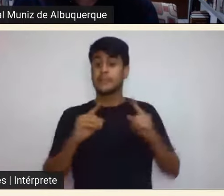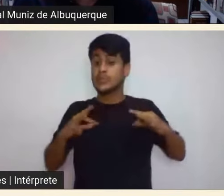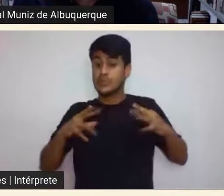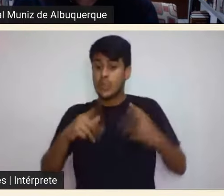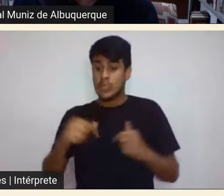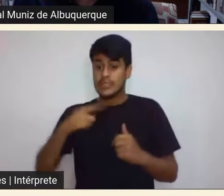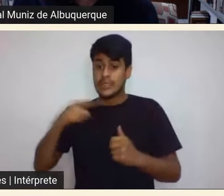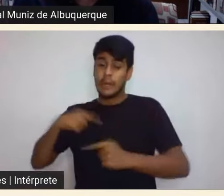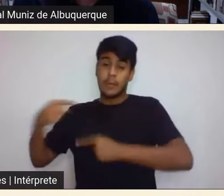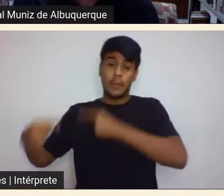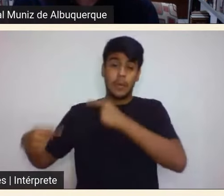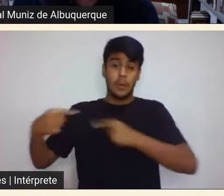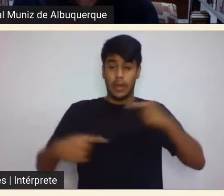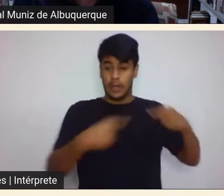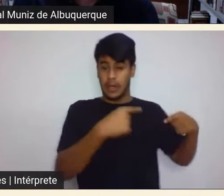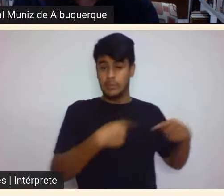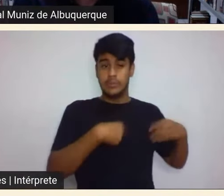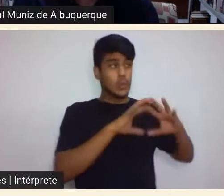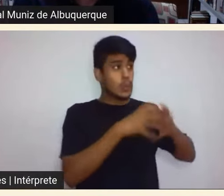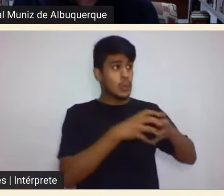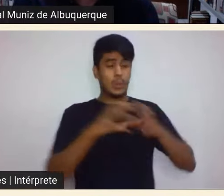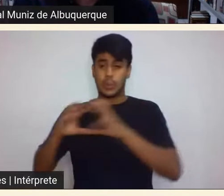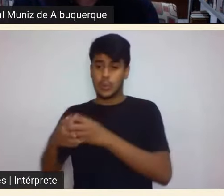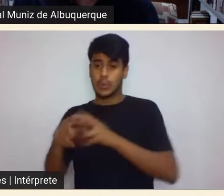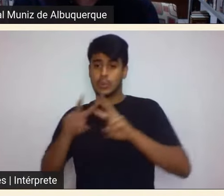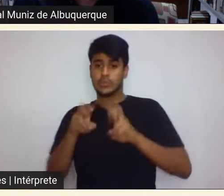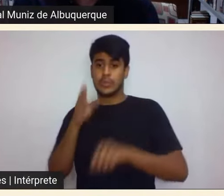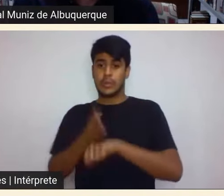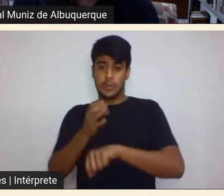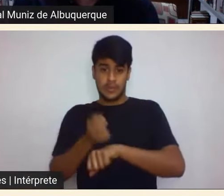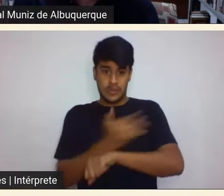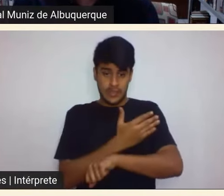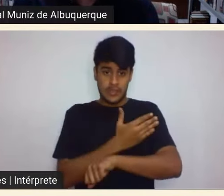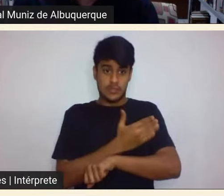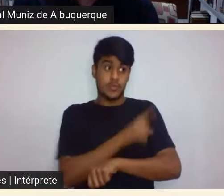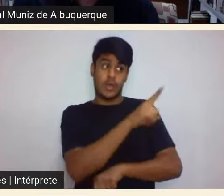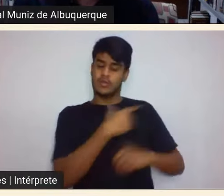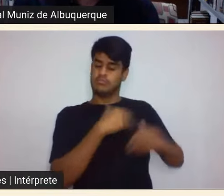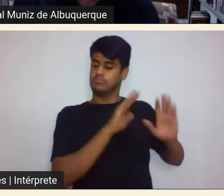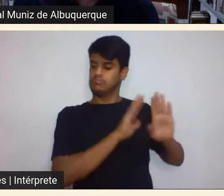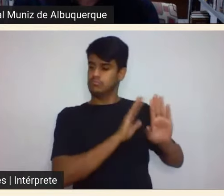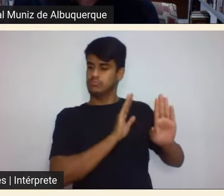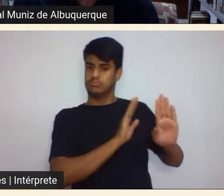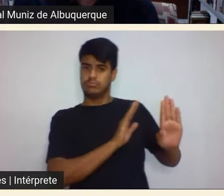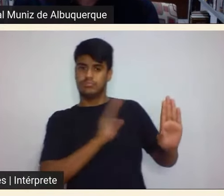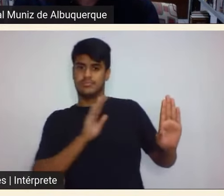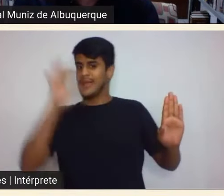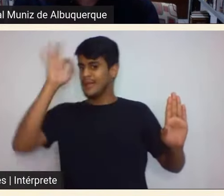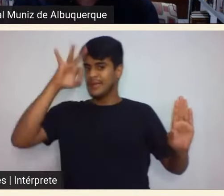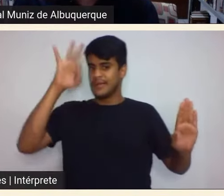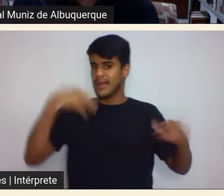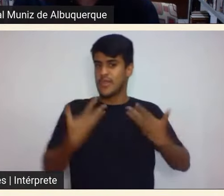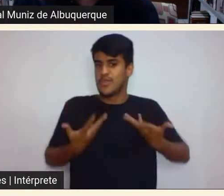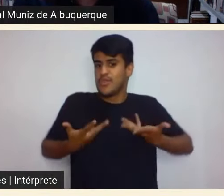polêmica de grupos do modernismo, desse embate, ele se afastava, né? Ele não queria papo